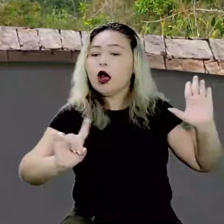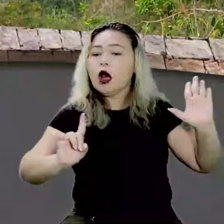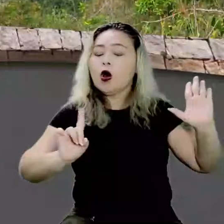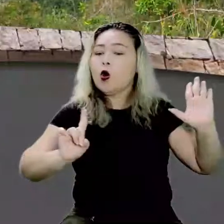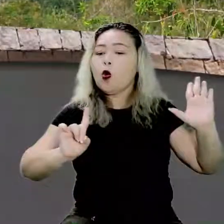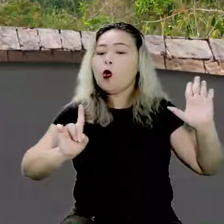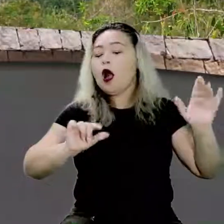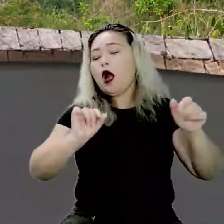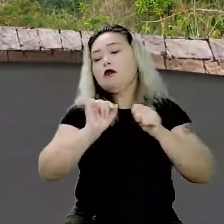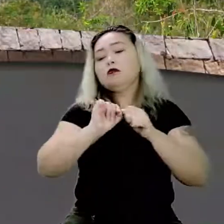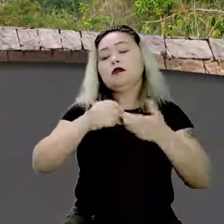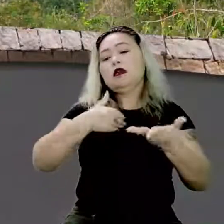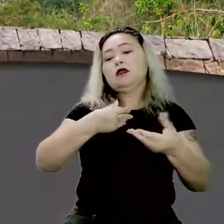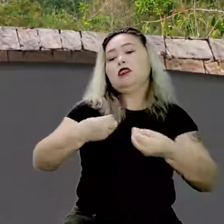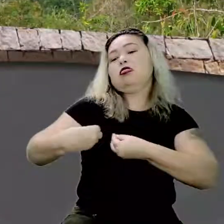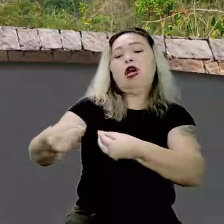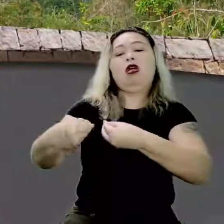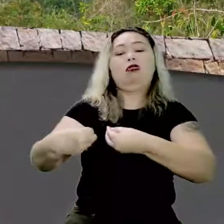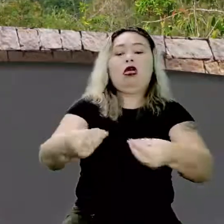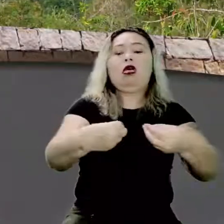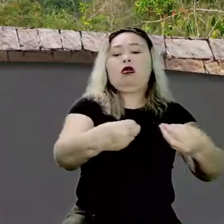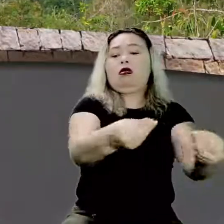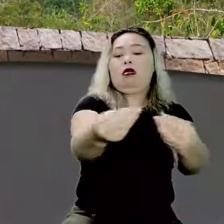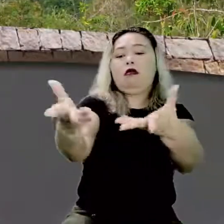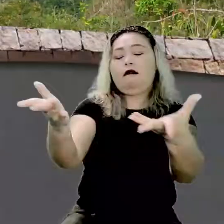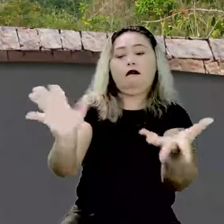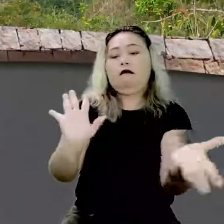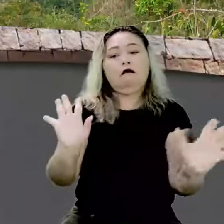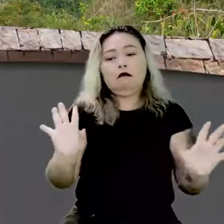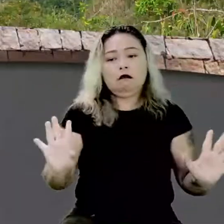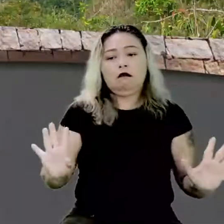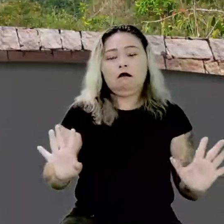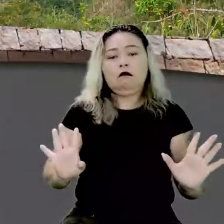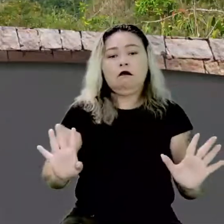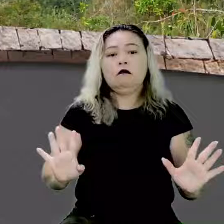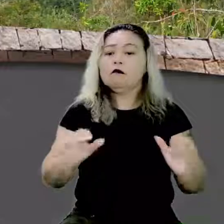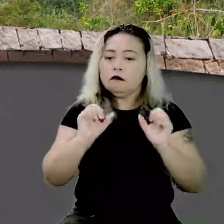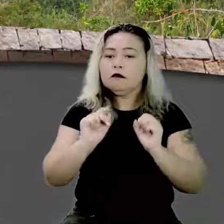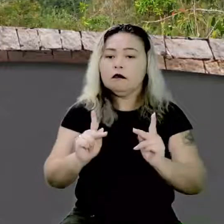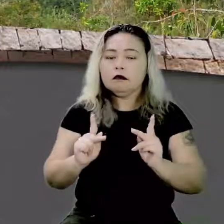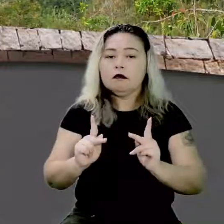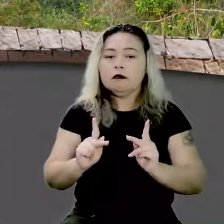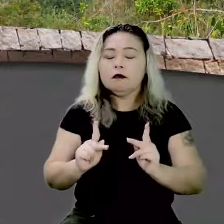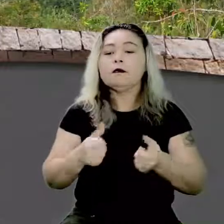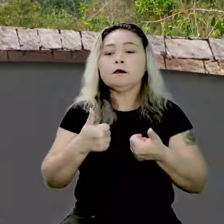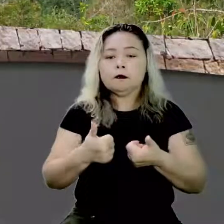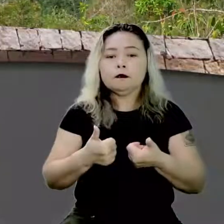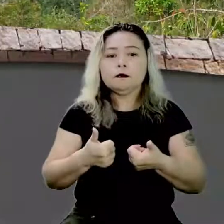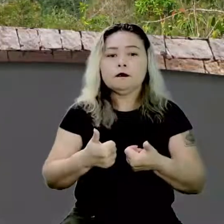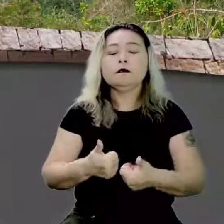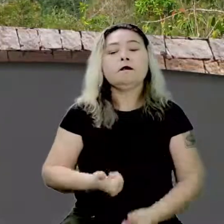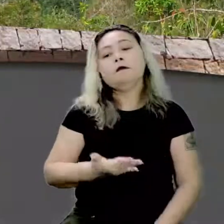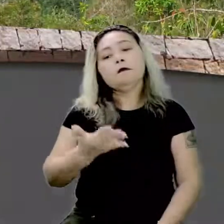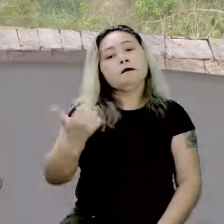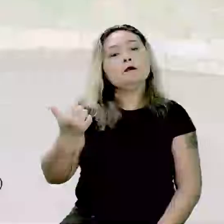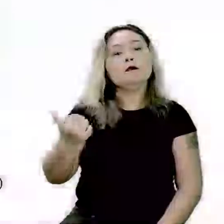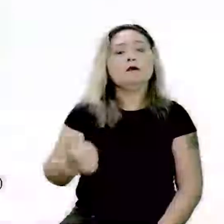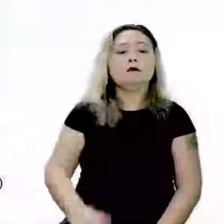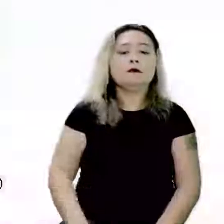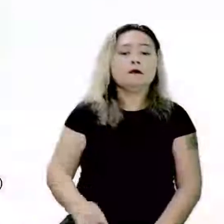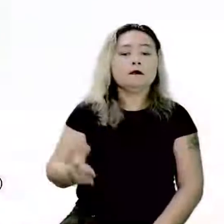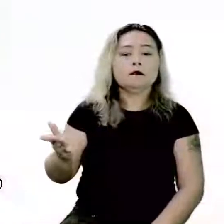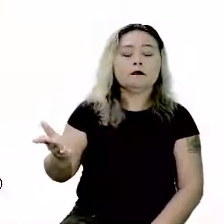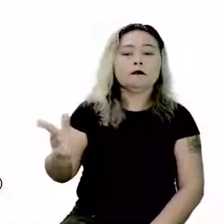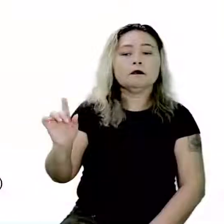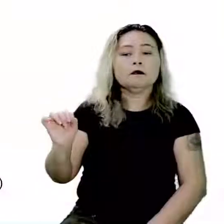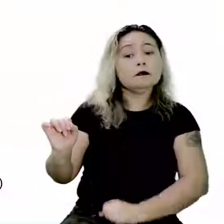não poderia ser mais feito de forma assim tão aleatória. Ok? Beleza? Vamos lá, continuando no quadro